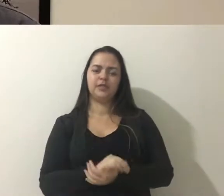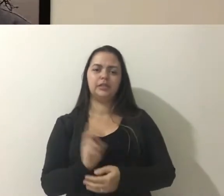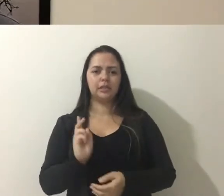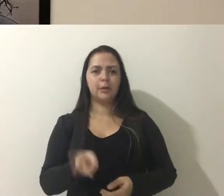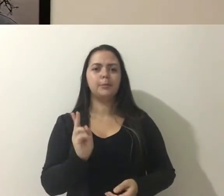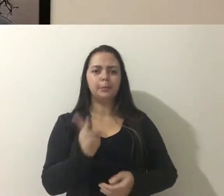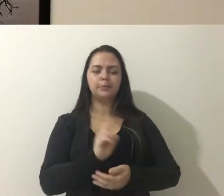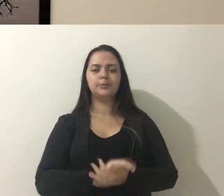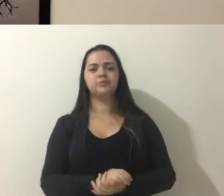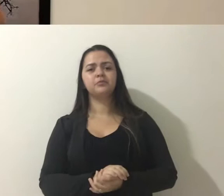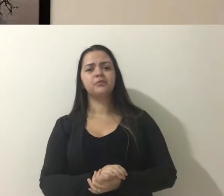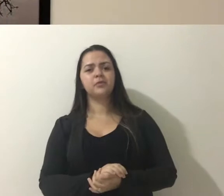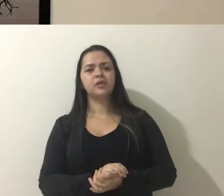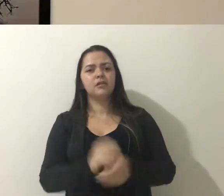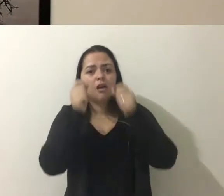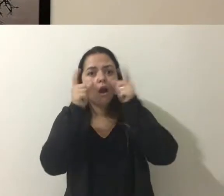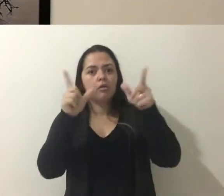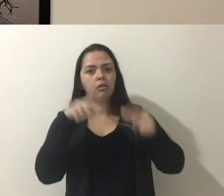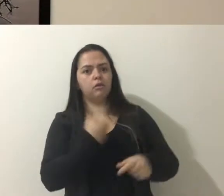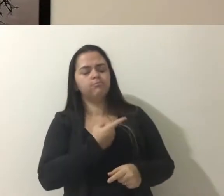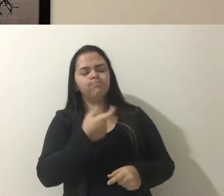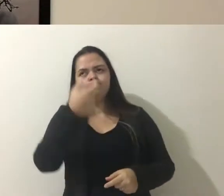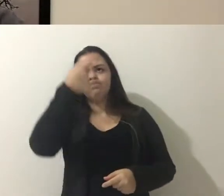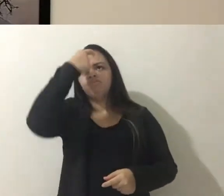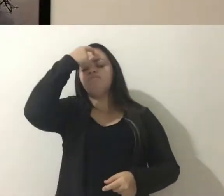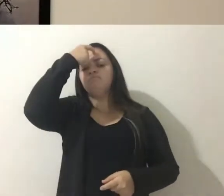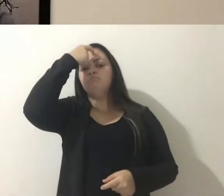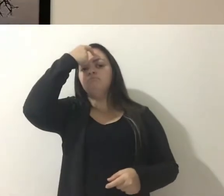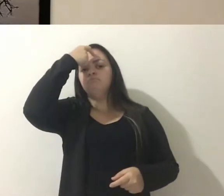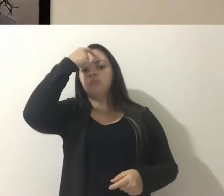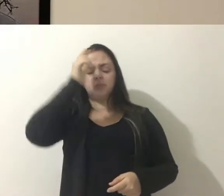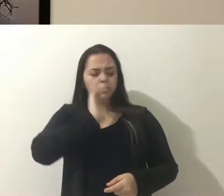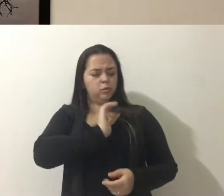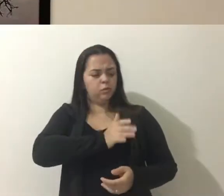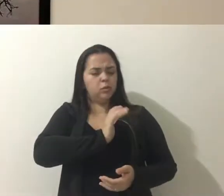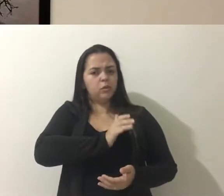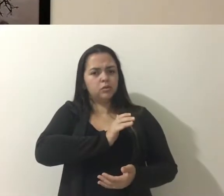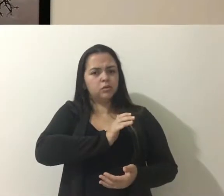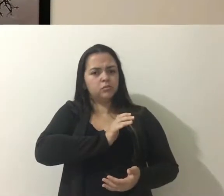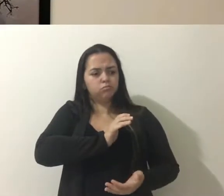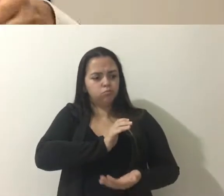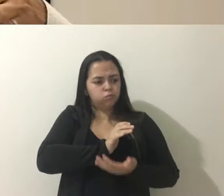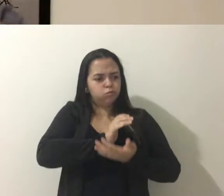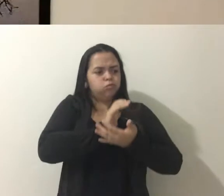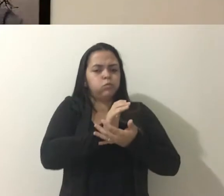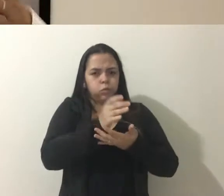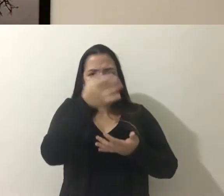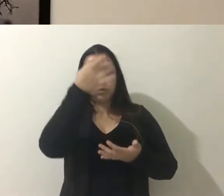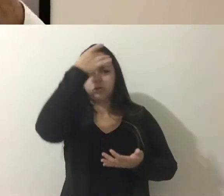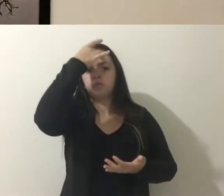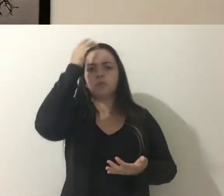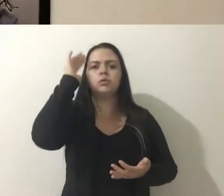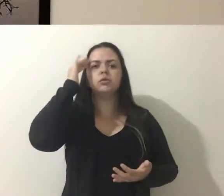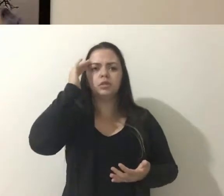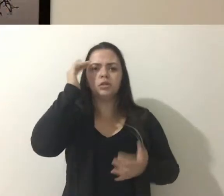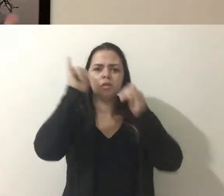a nossa atenção para que foquemos as nossas mentes, coloquemos os nossos corações nessa notícia, especialmente